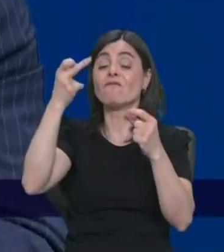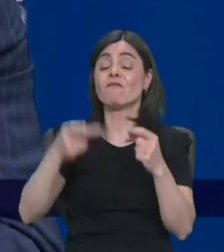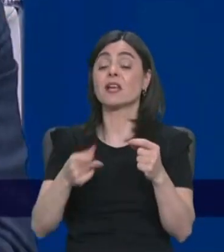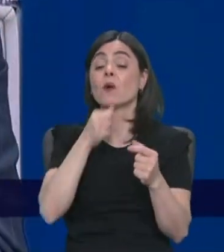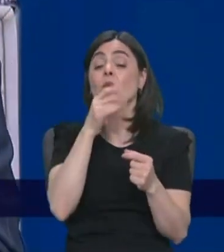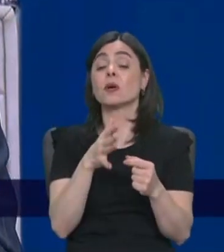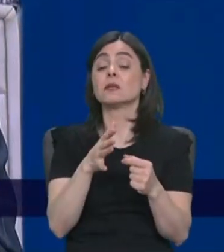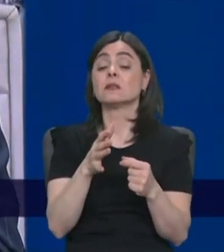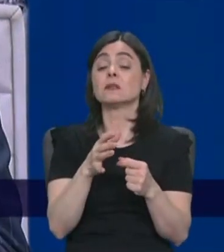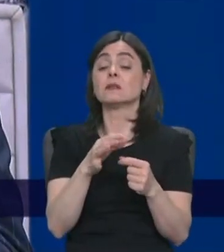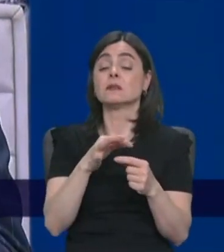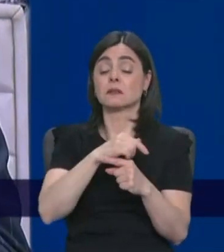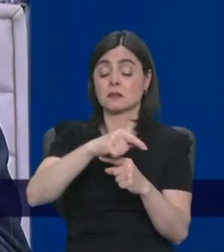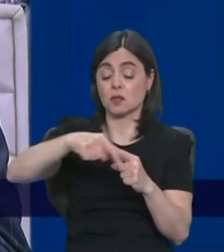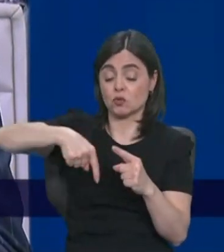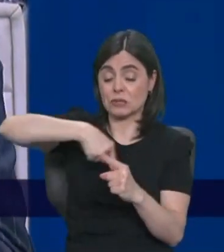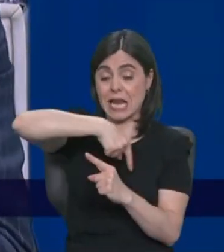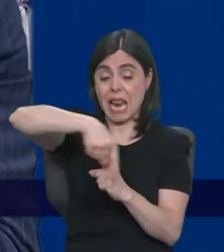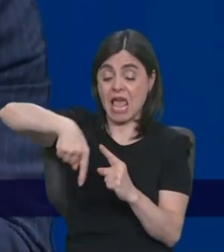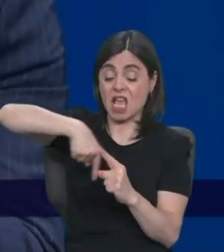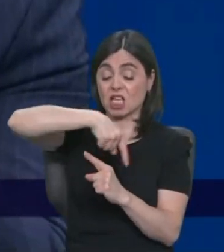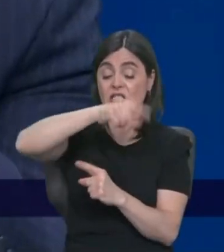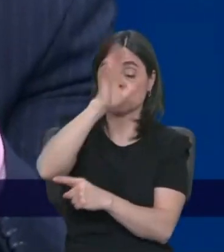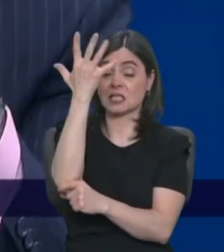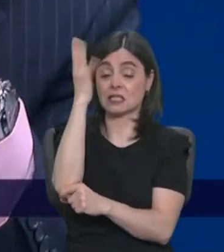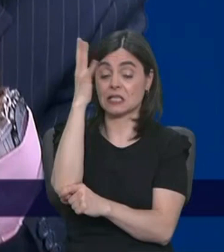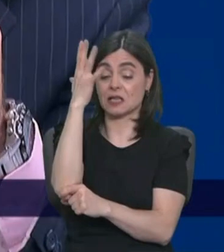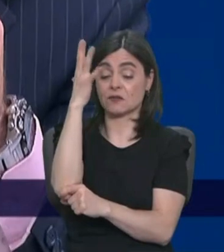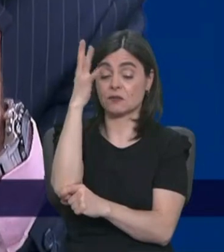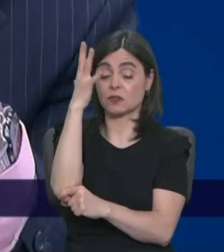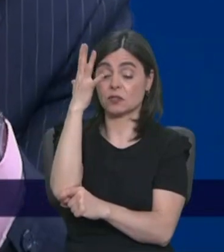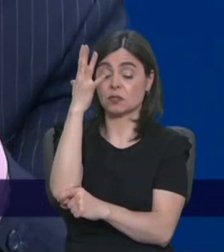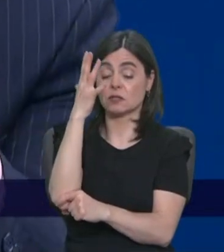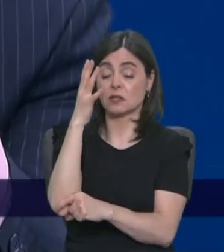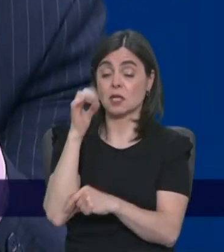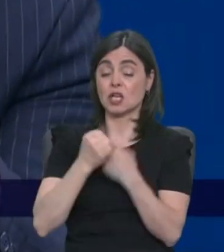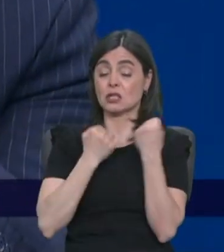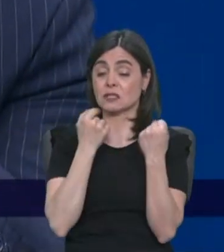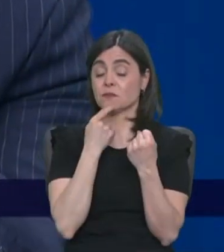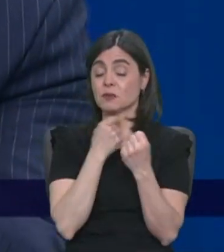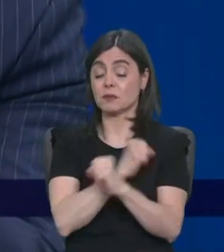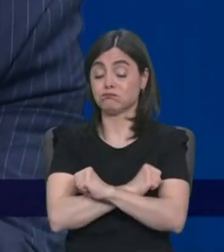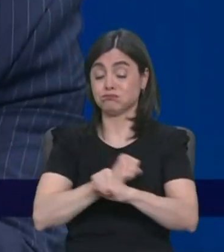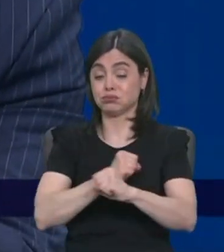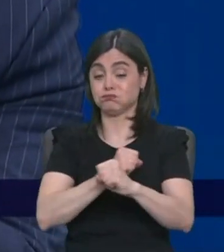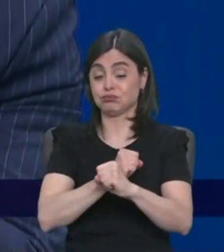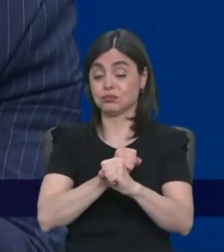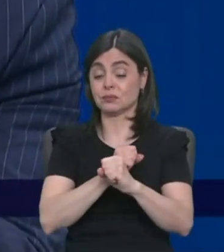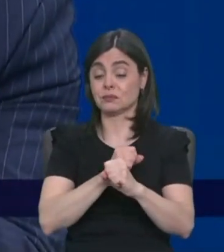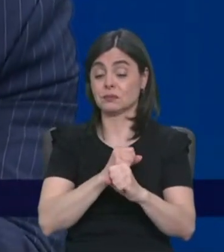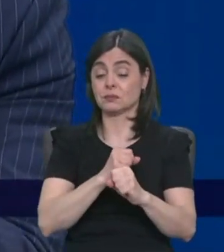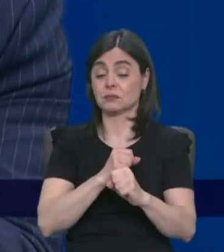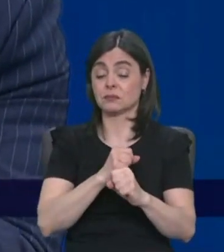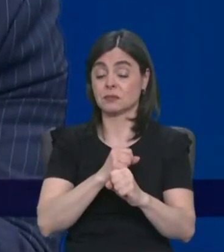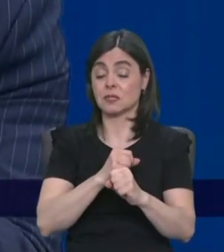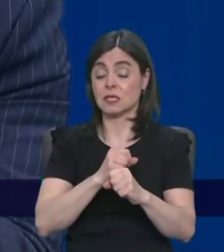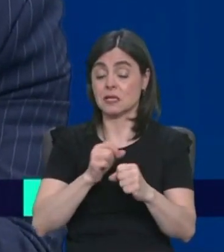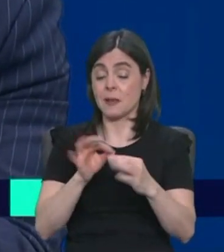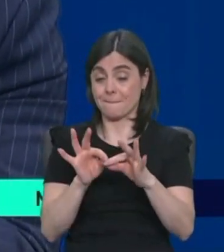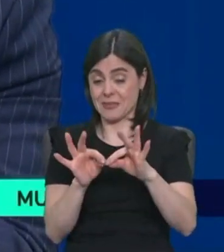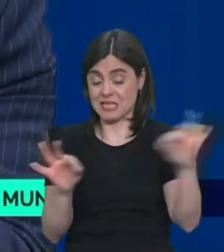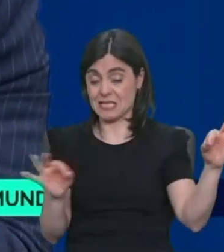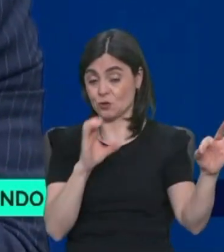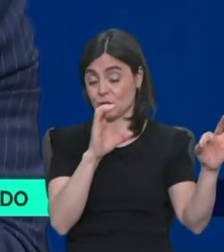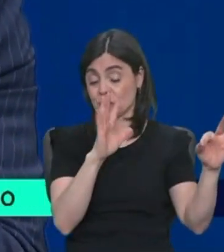onde? Nos anéis das árvores. Nós conseguimos ter uma ideia das explosões energéticas do Sol medindo o